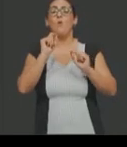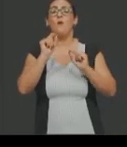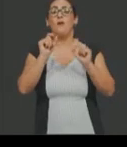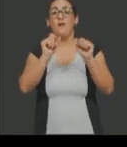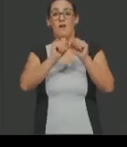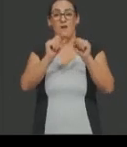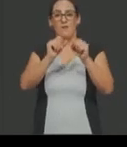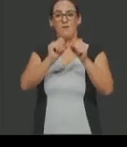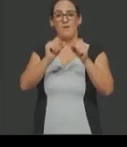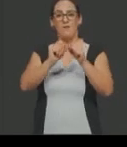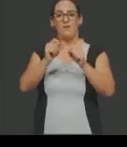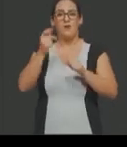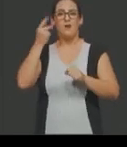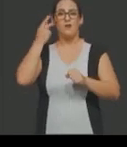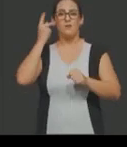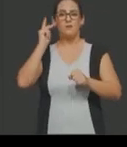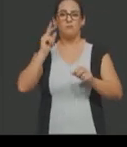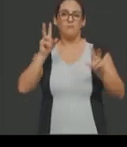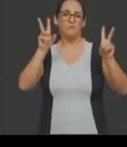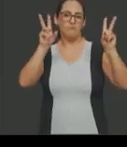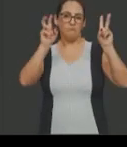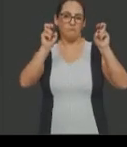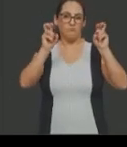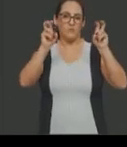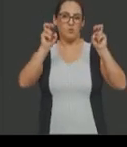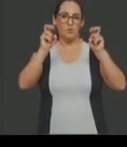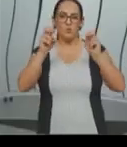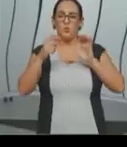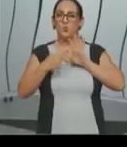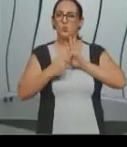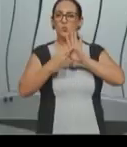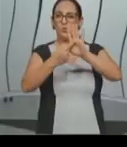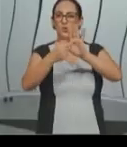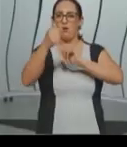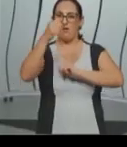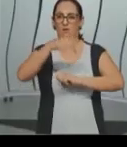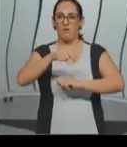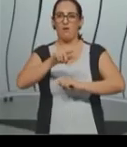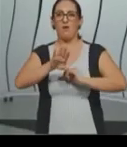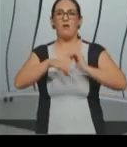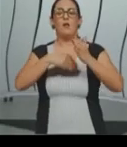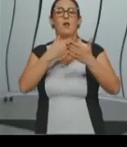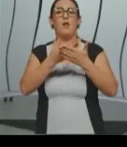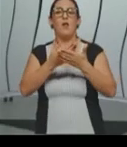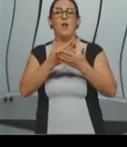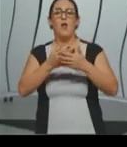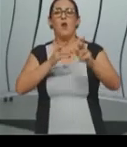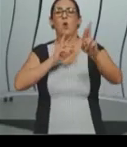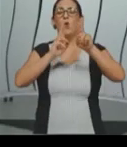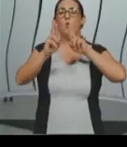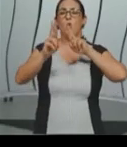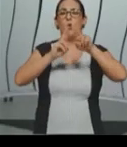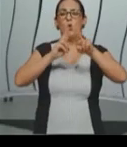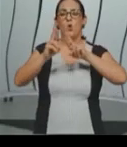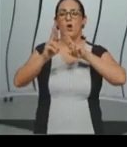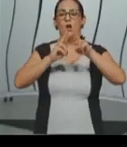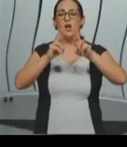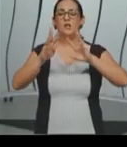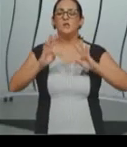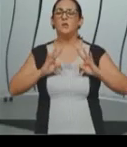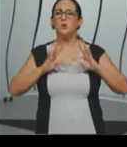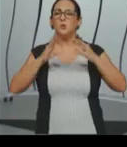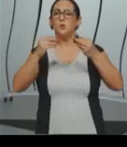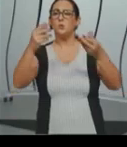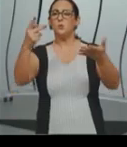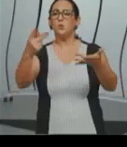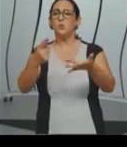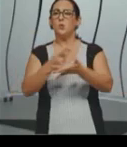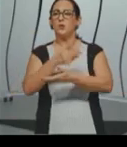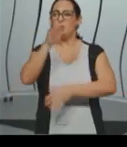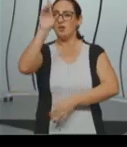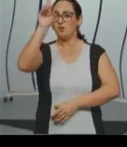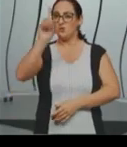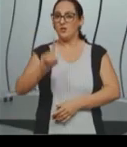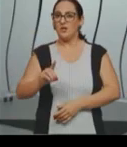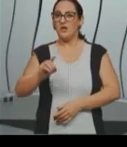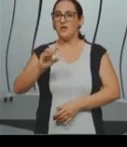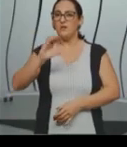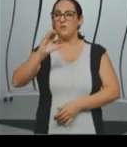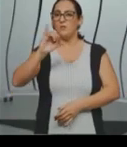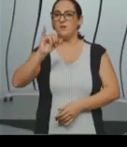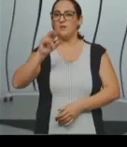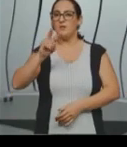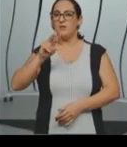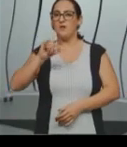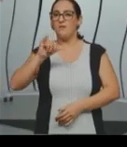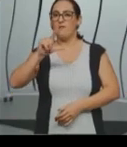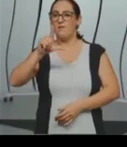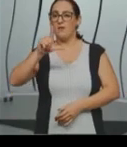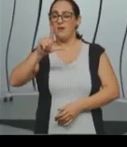hoje para que situações que foram tratadas na aula, né, com relação aí ao exercício, aos direitos civis, né, que